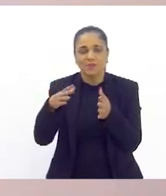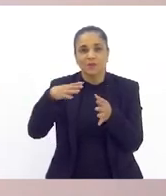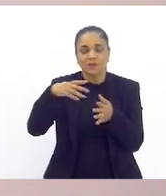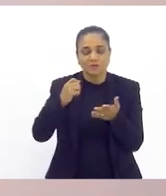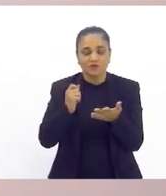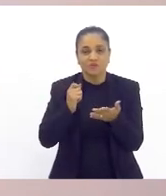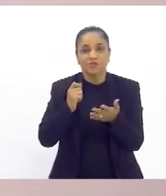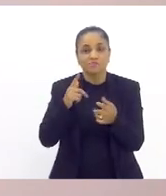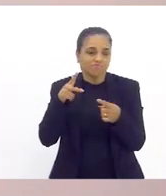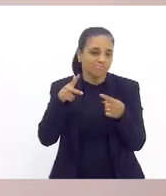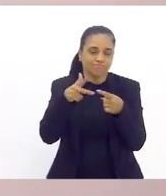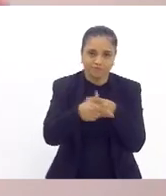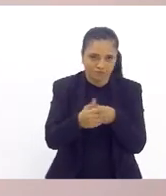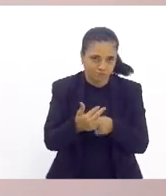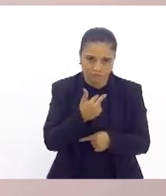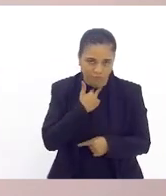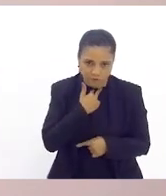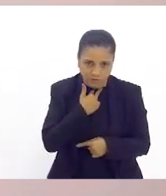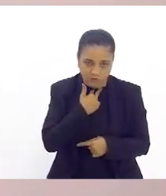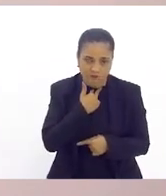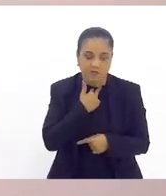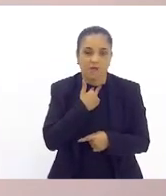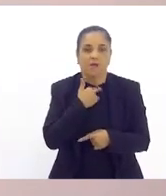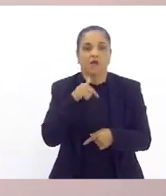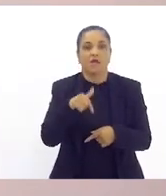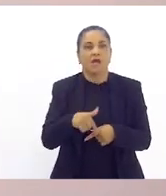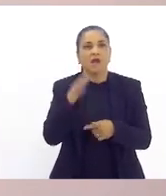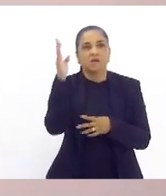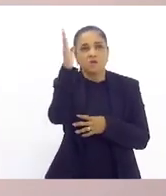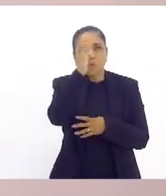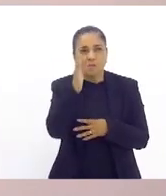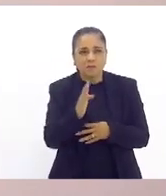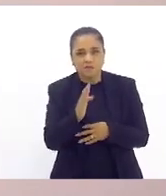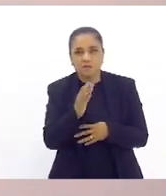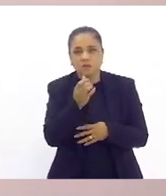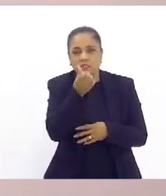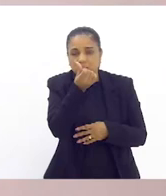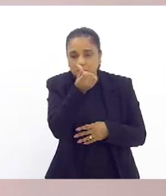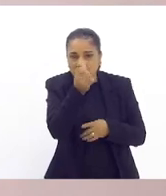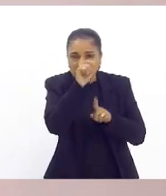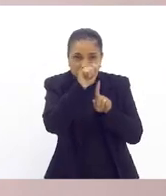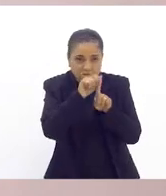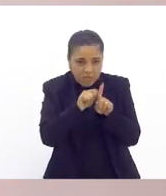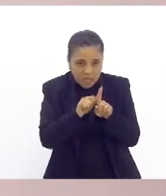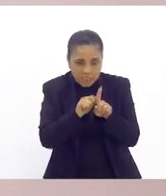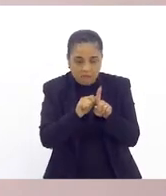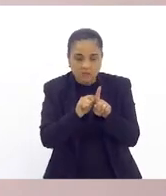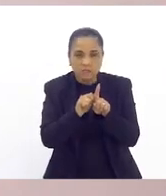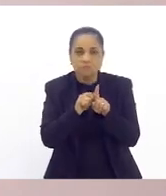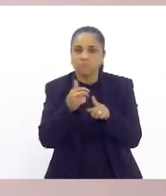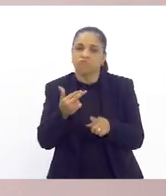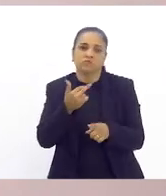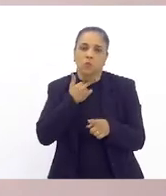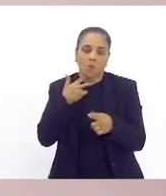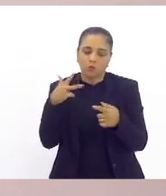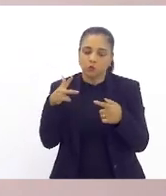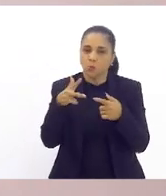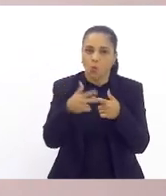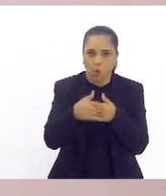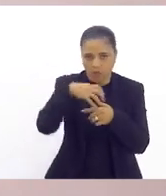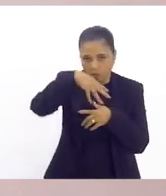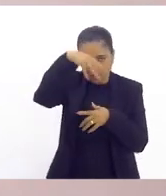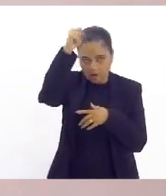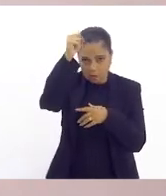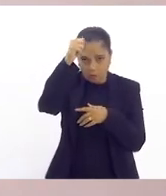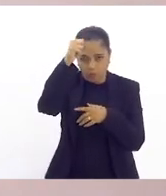efetuar cortes em grande parte do Brasil a gente está falando de seis meses que ficou sem a possibilidade do corte isso se Estendeu